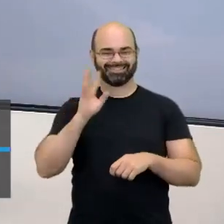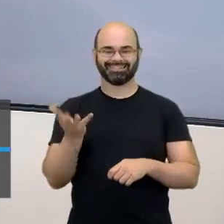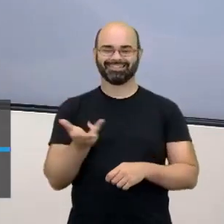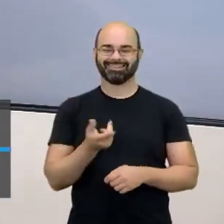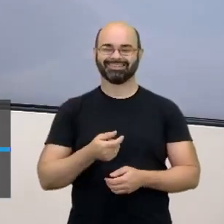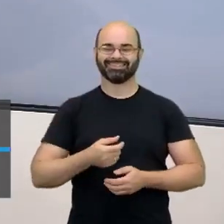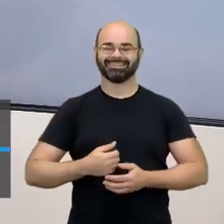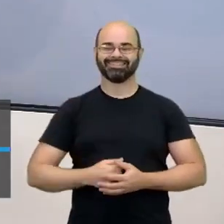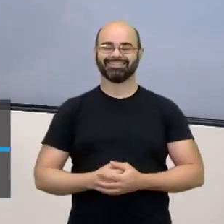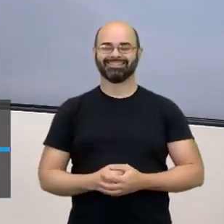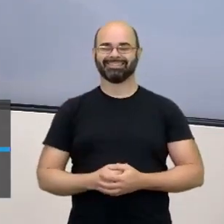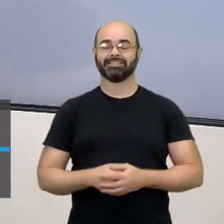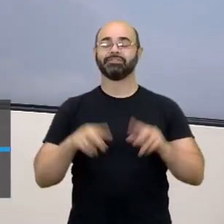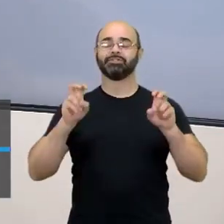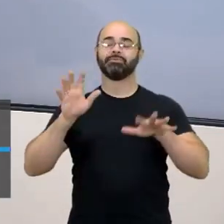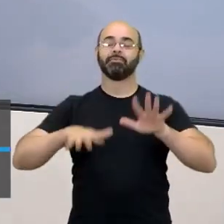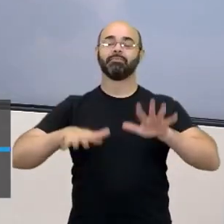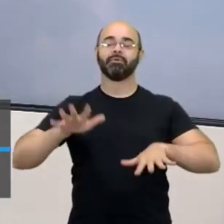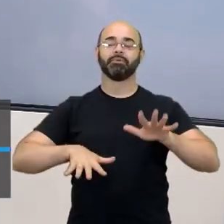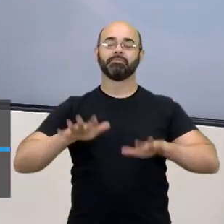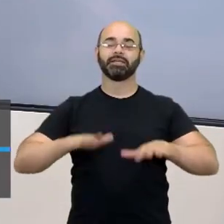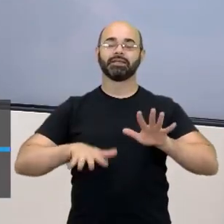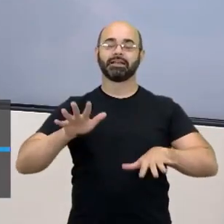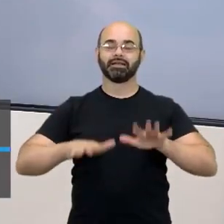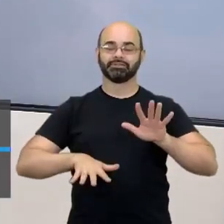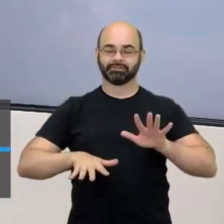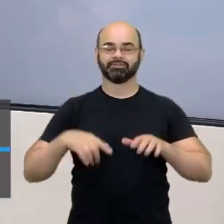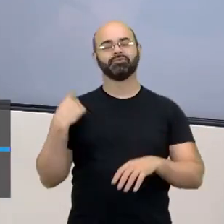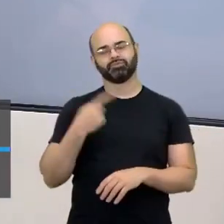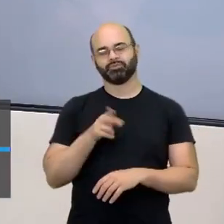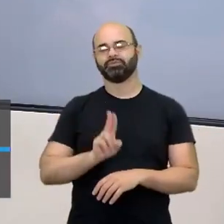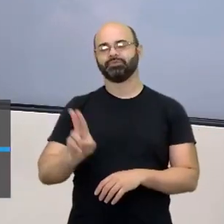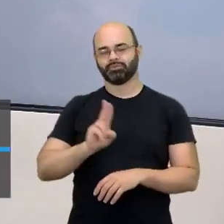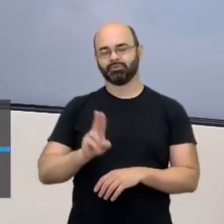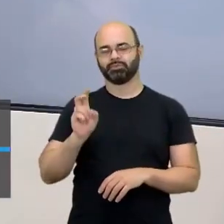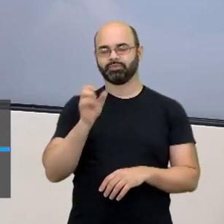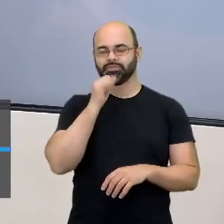E nessa ideia da probabilidade, a gente utiliza bem isso daí,